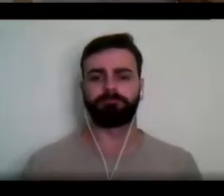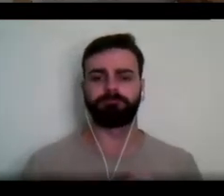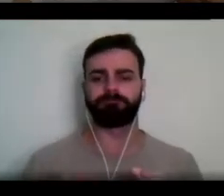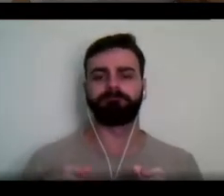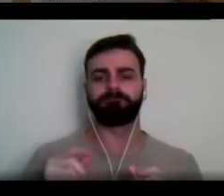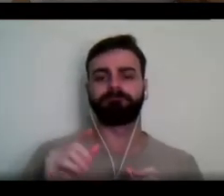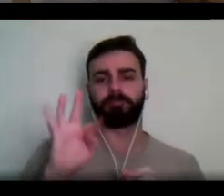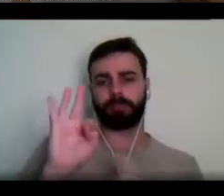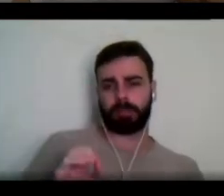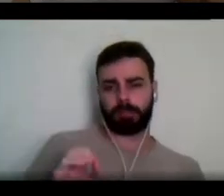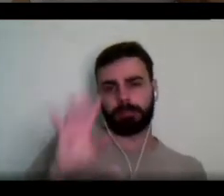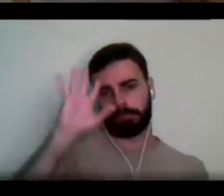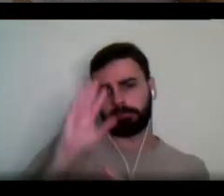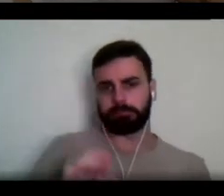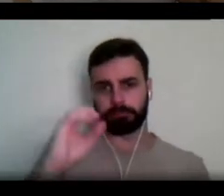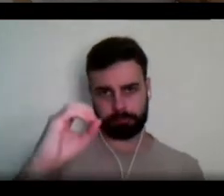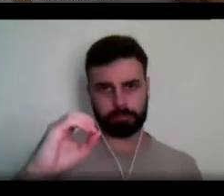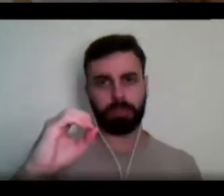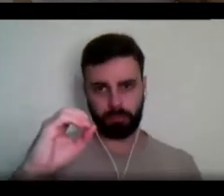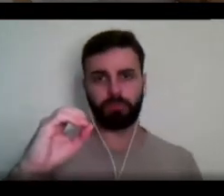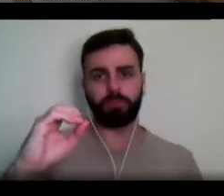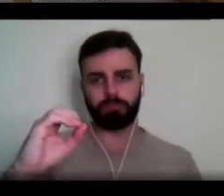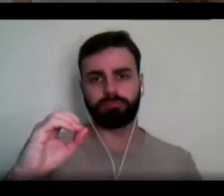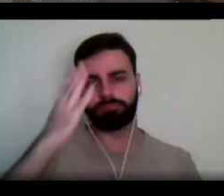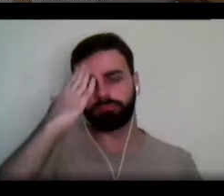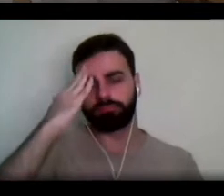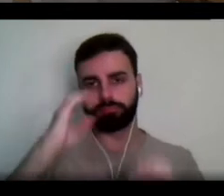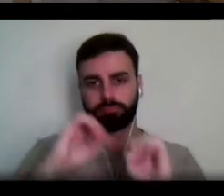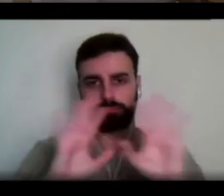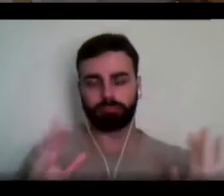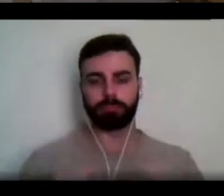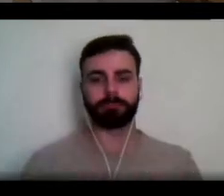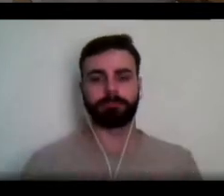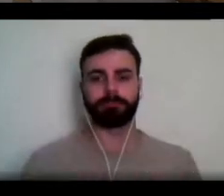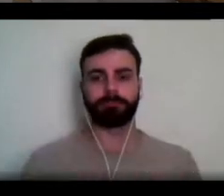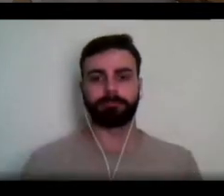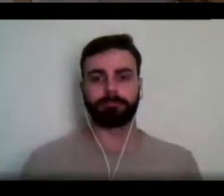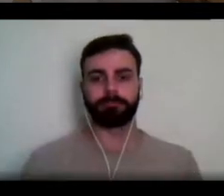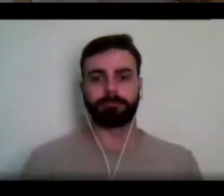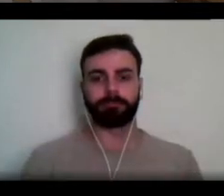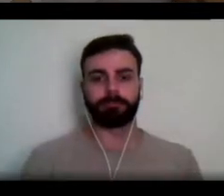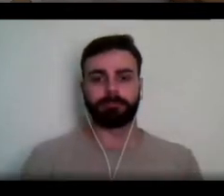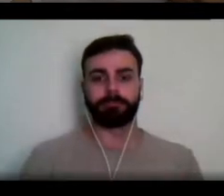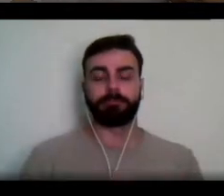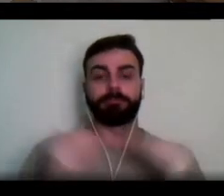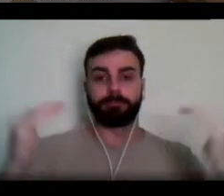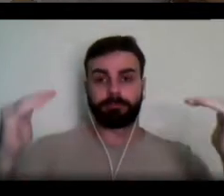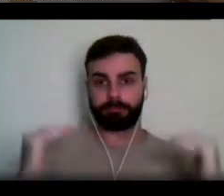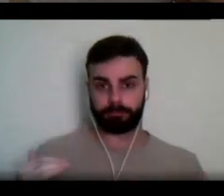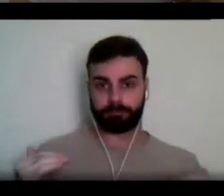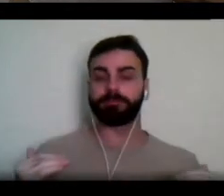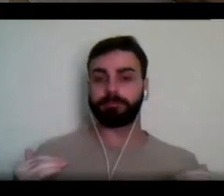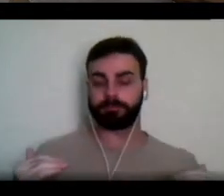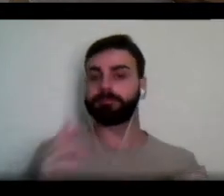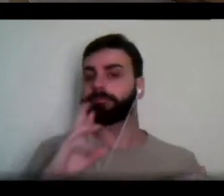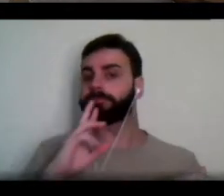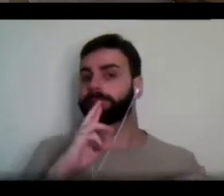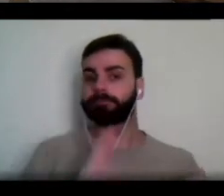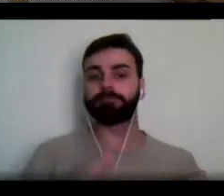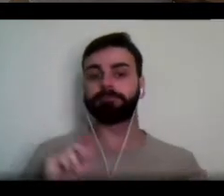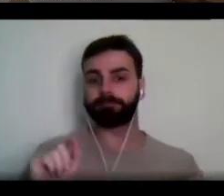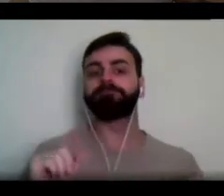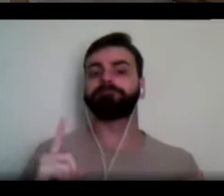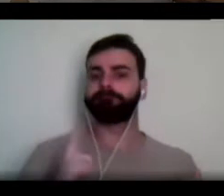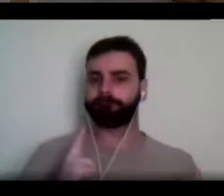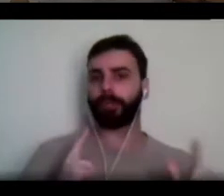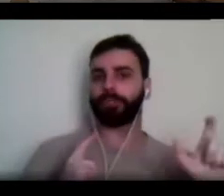Deixa eu chamar isso aqui de 0 de uma vez, só para ficar mais fácil. Isso aqui vira isso aqui. Então, daqui, ó, você tem a